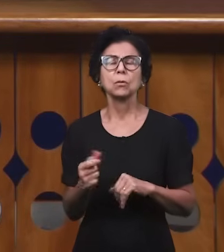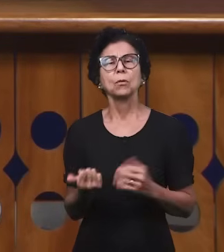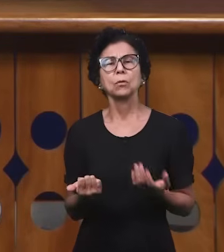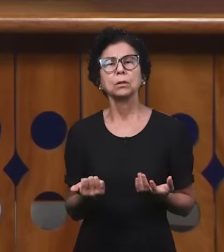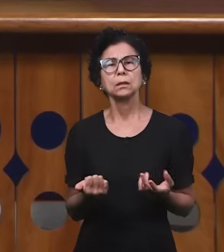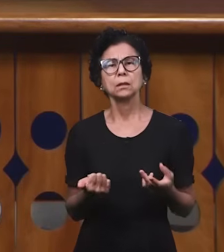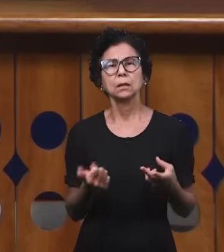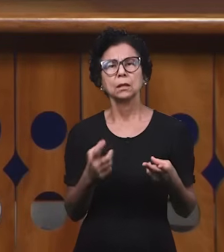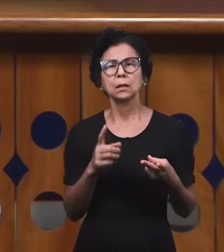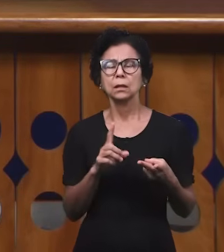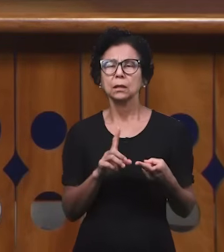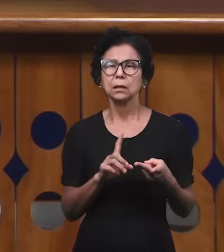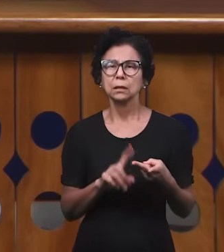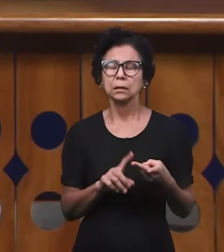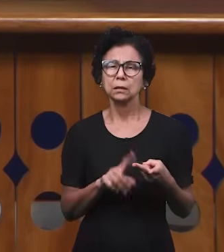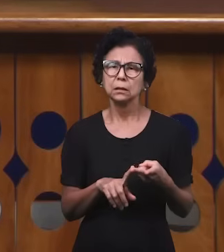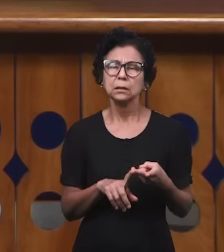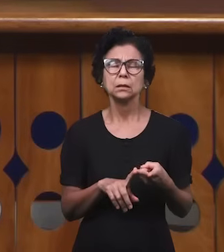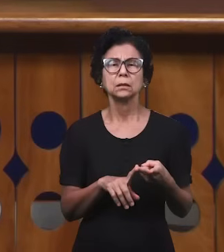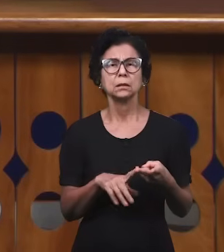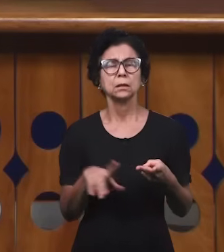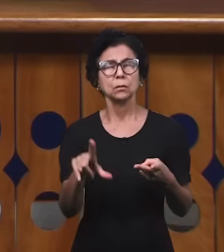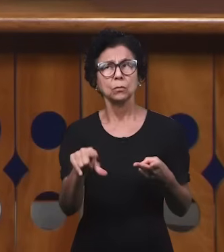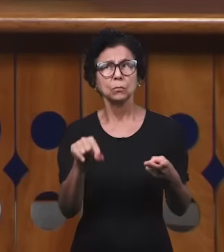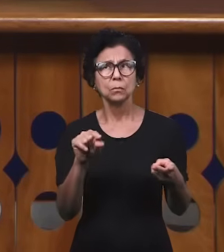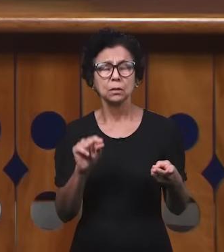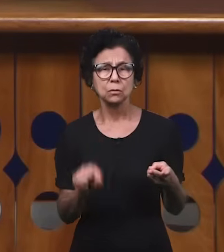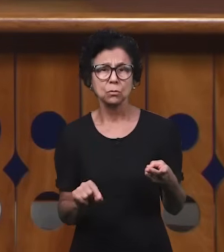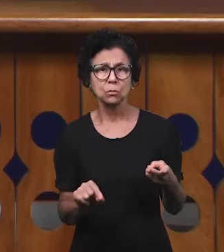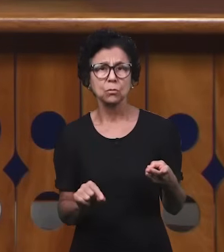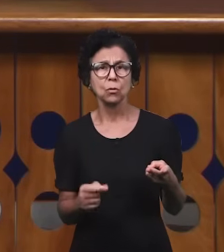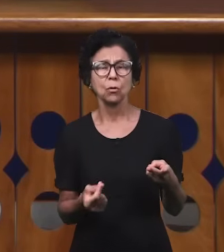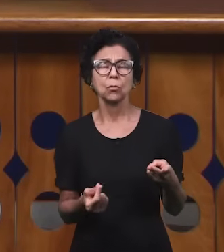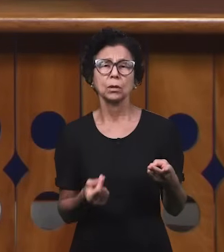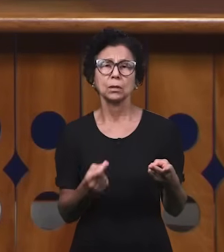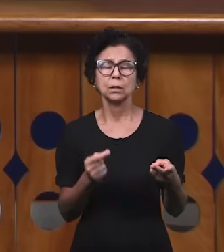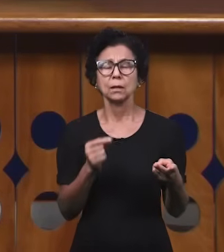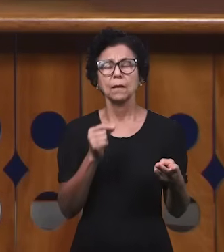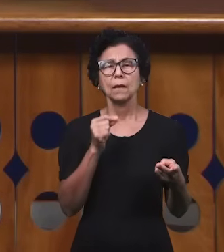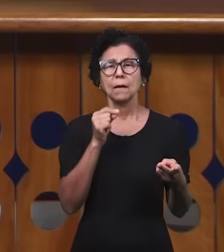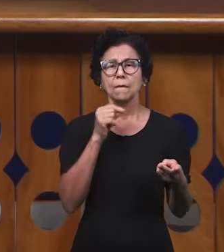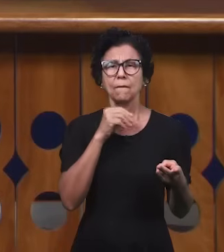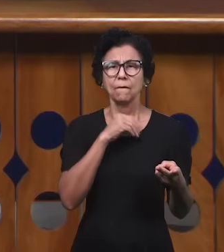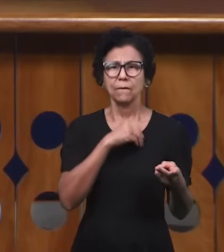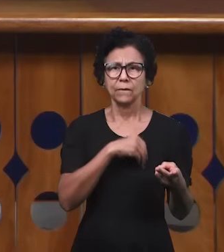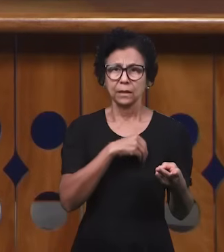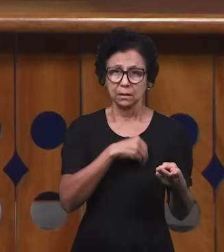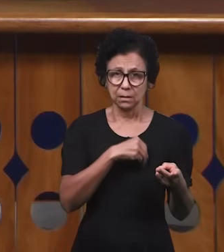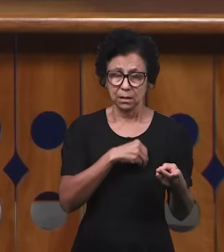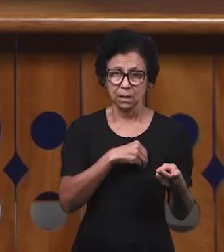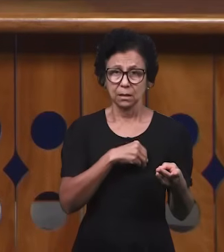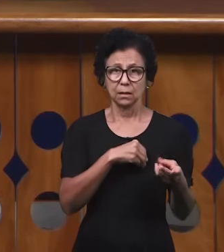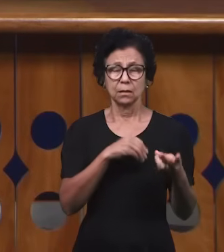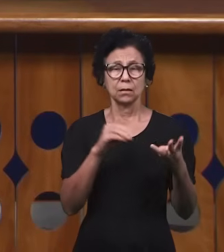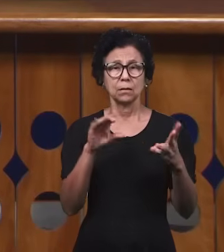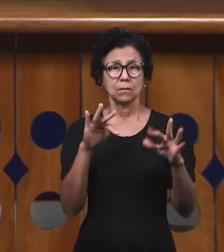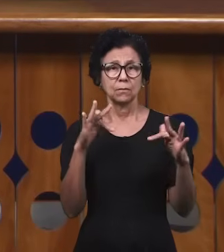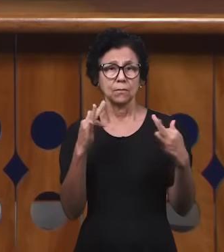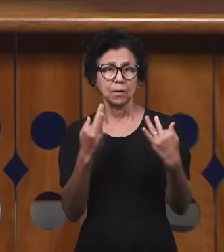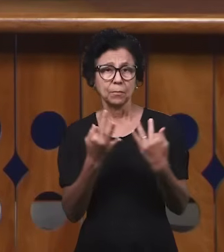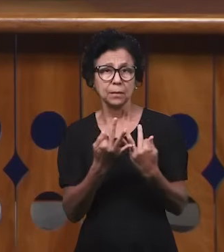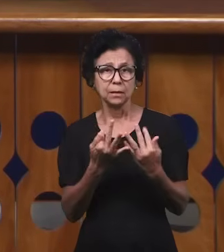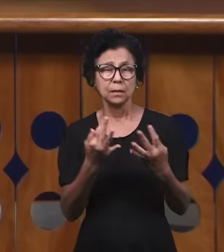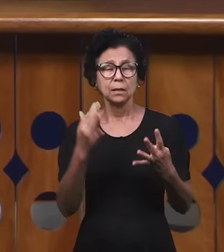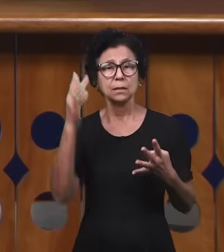apenas prática ou financeira, mas espiritual e familiar. Envolve todo esse